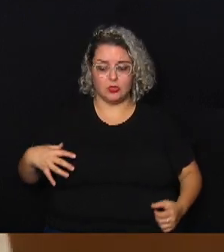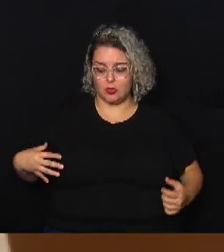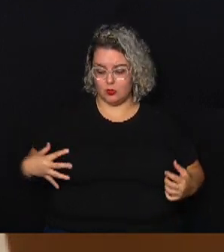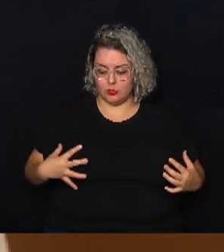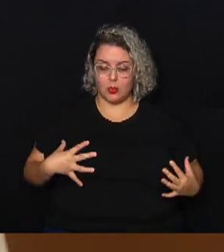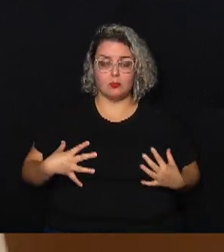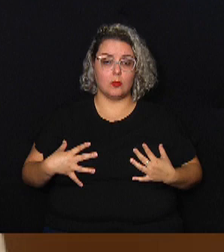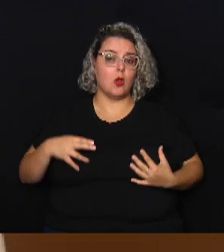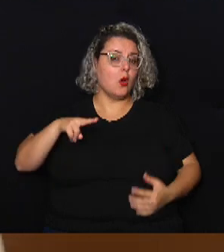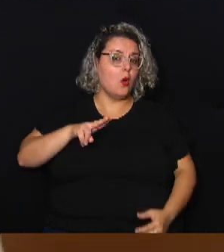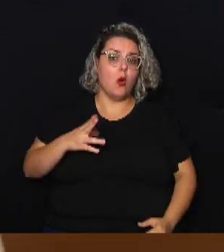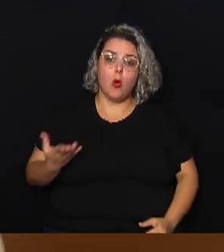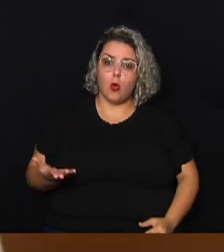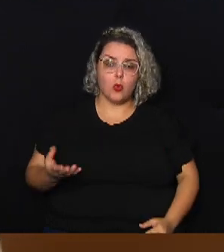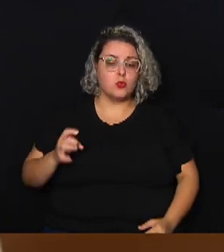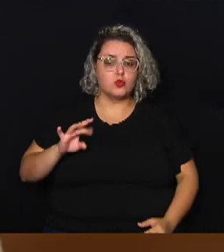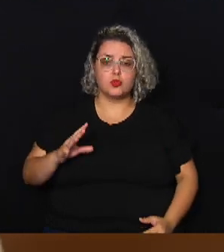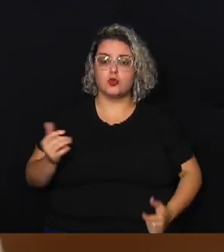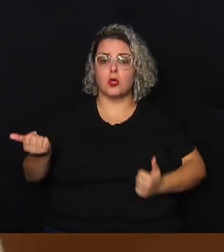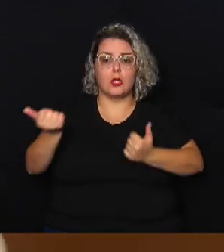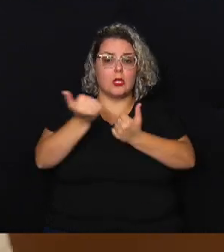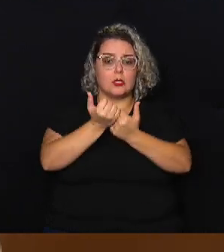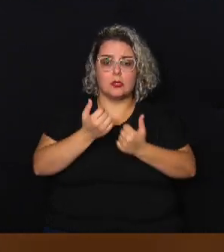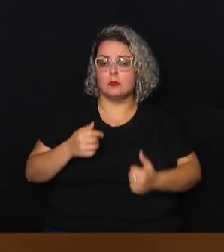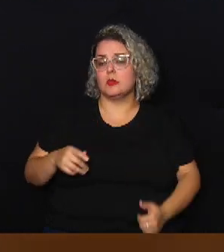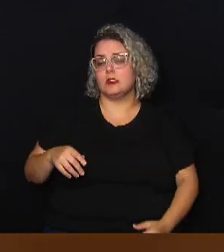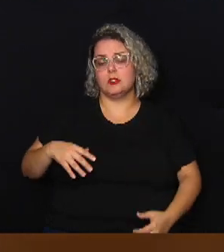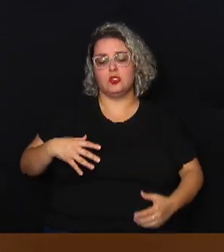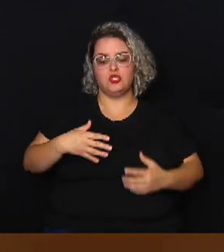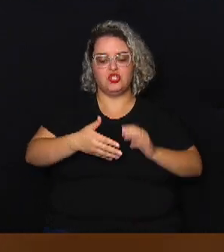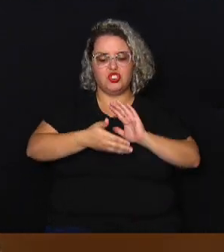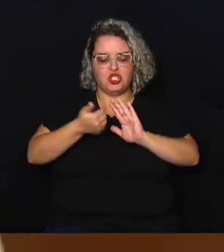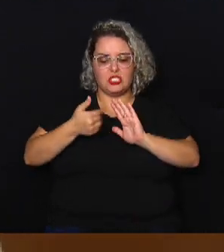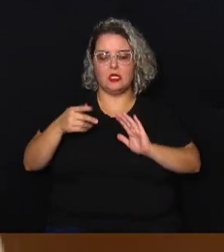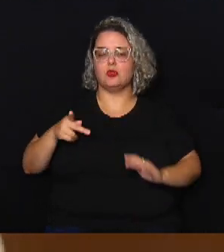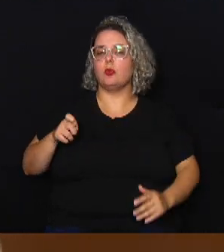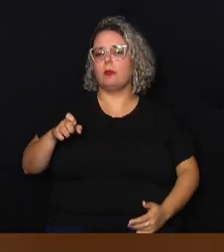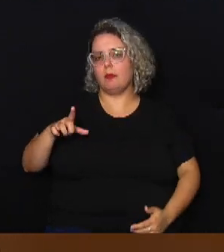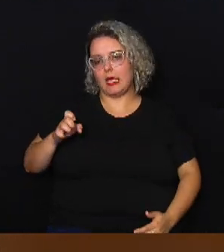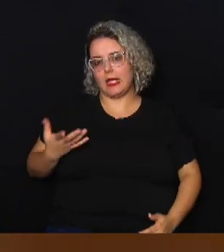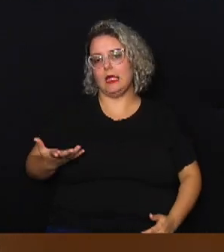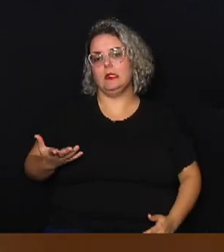ou mesmo ela pode ser só o reposicionamento de pele com os tecidos que a gente tem